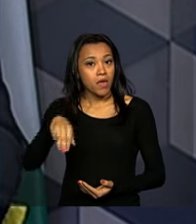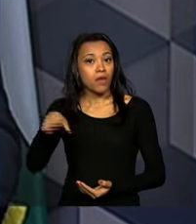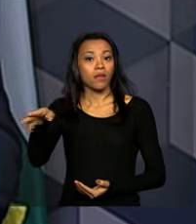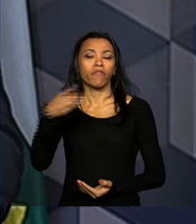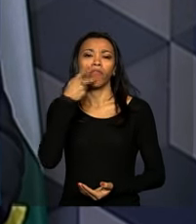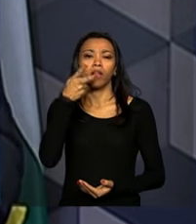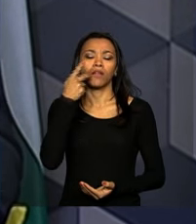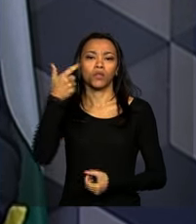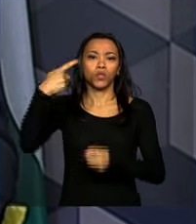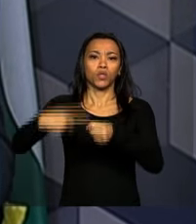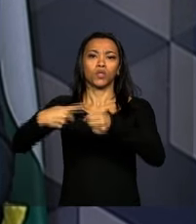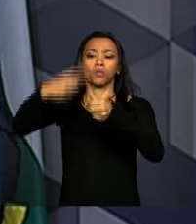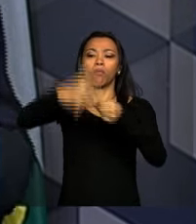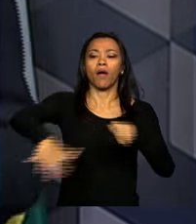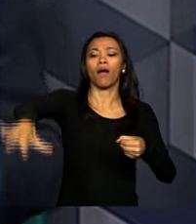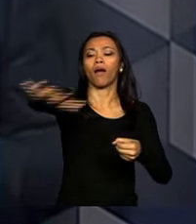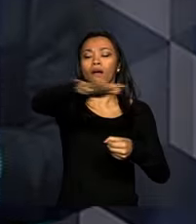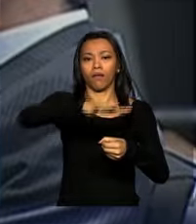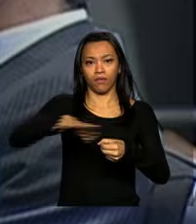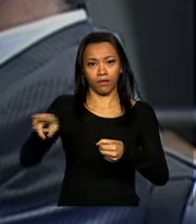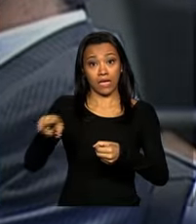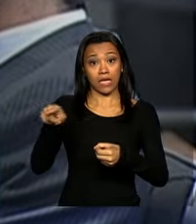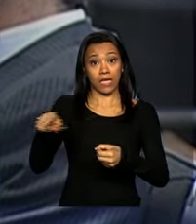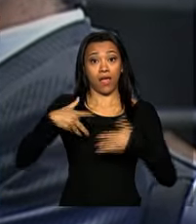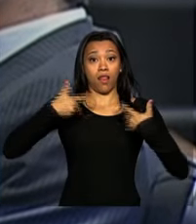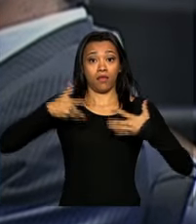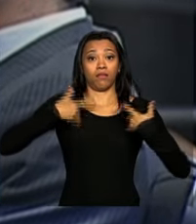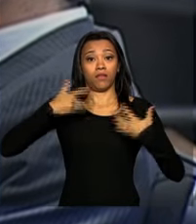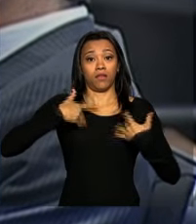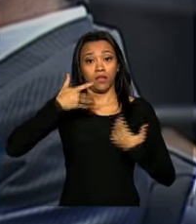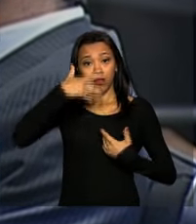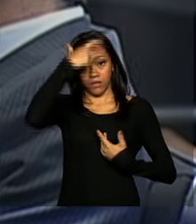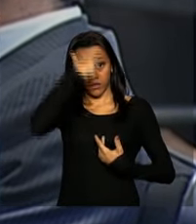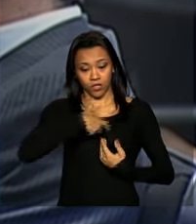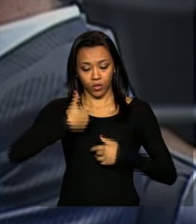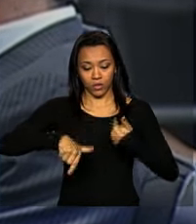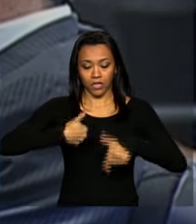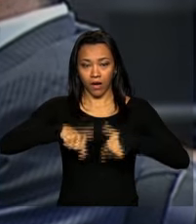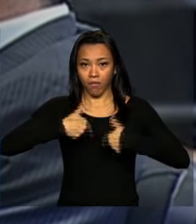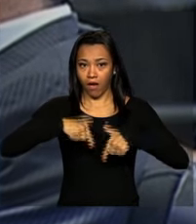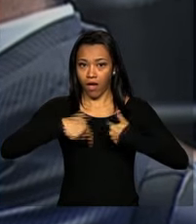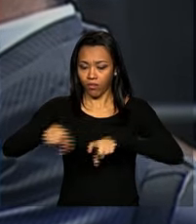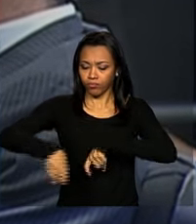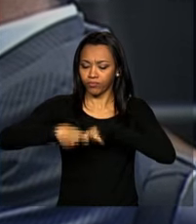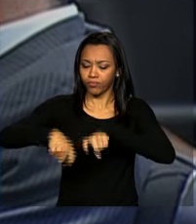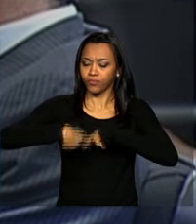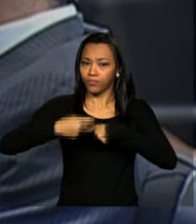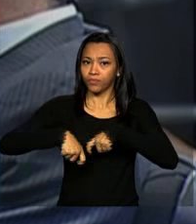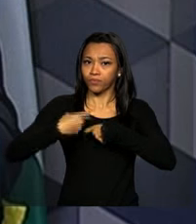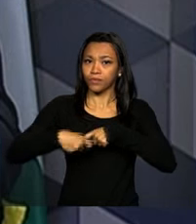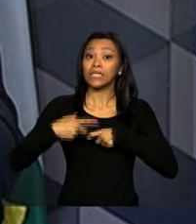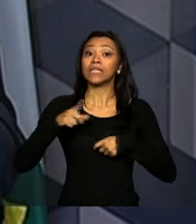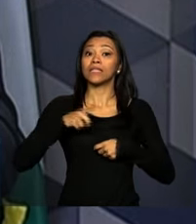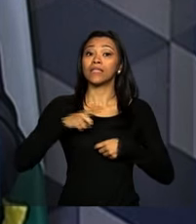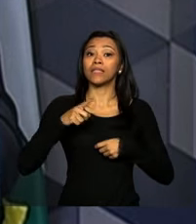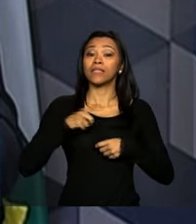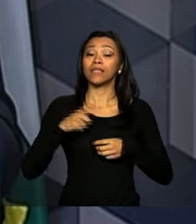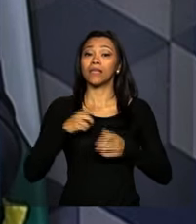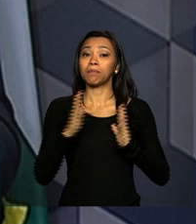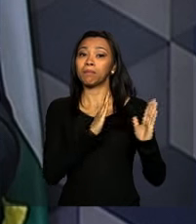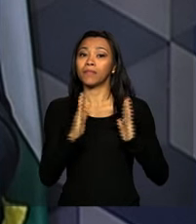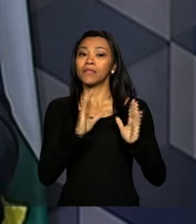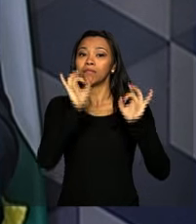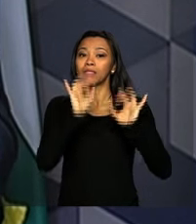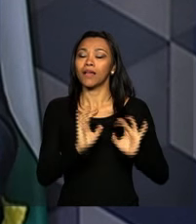alegria e a emoção de um produtor, ela acontece em momentos especiais da vida do